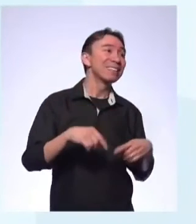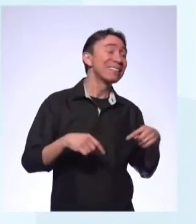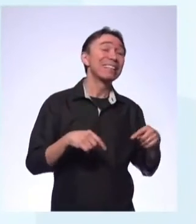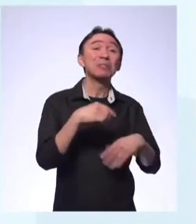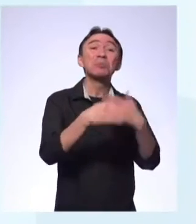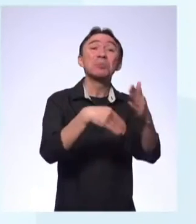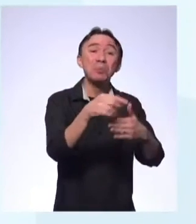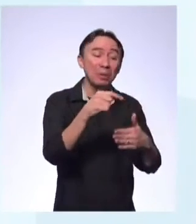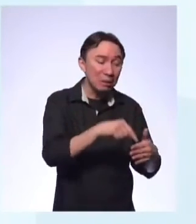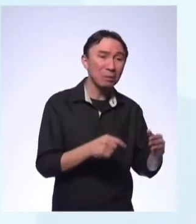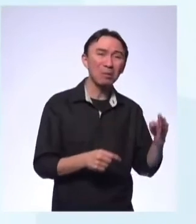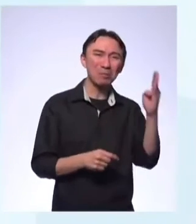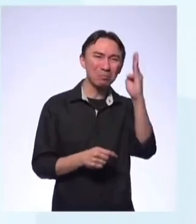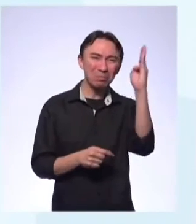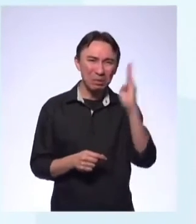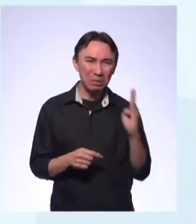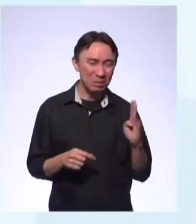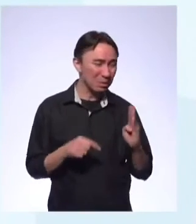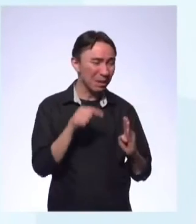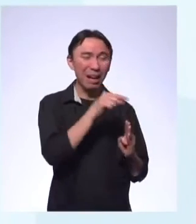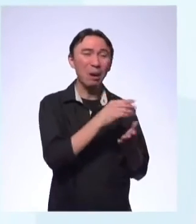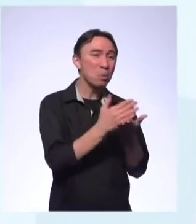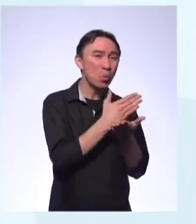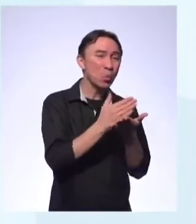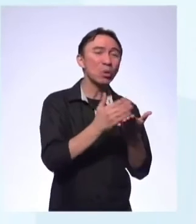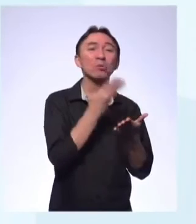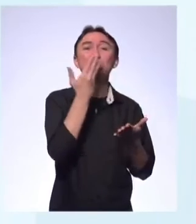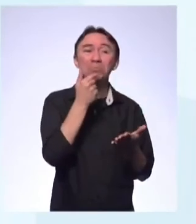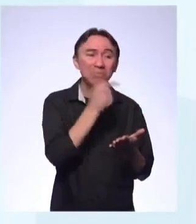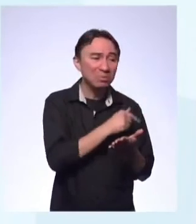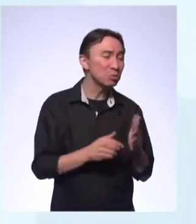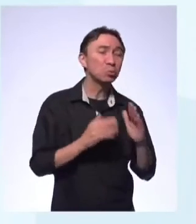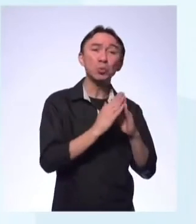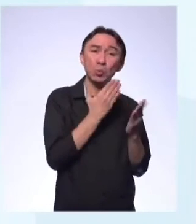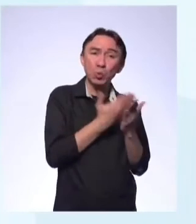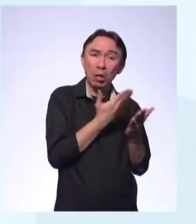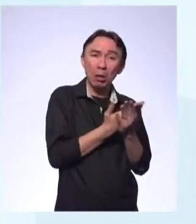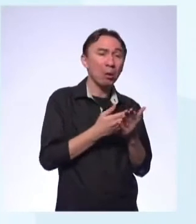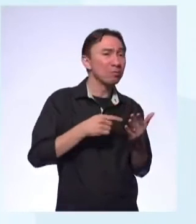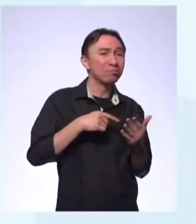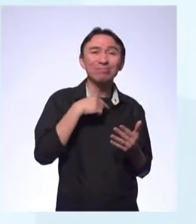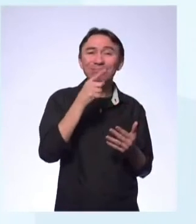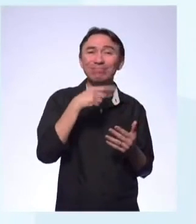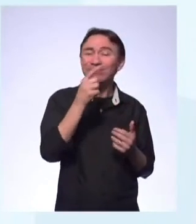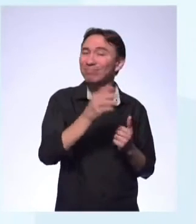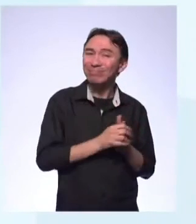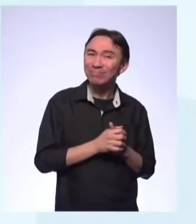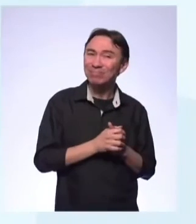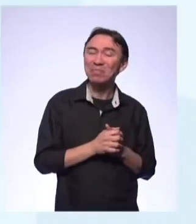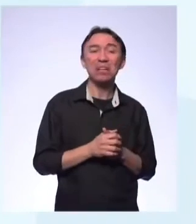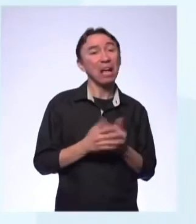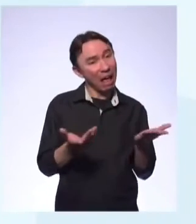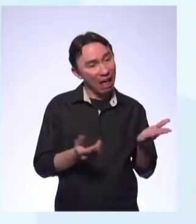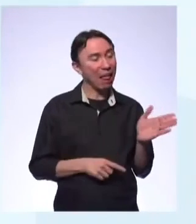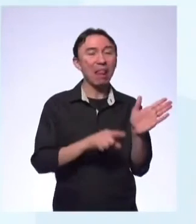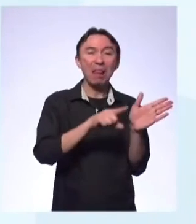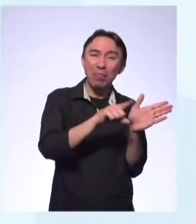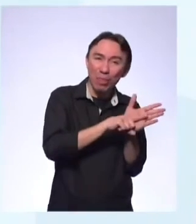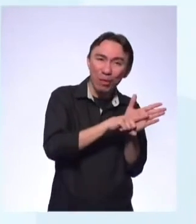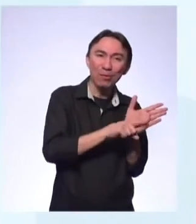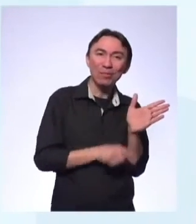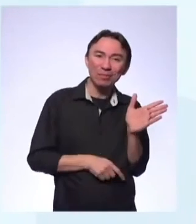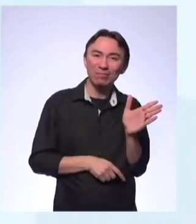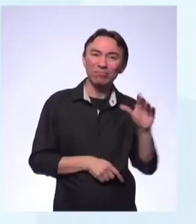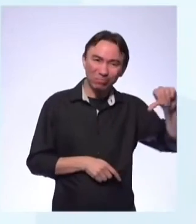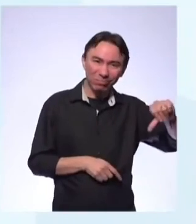sem estudar aí ela apresenta uma voz contrária E então eu posso fazer isso eu posso ser contrário e favorável